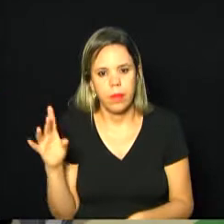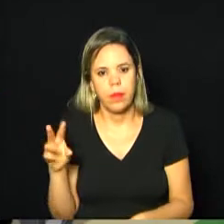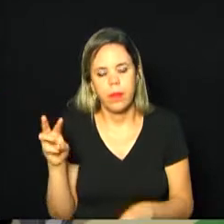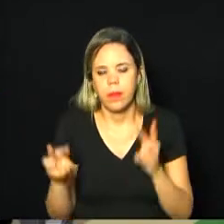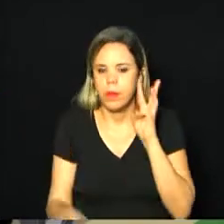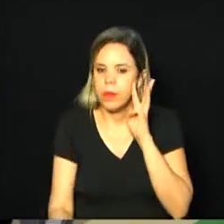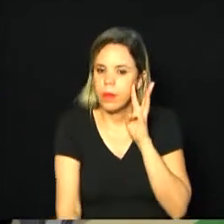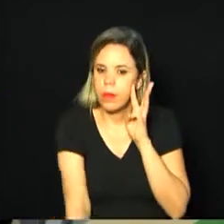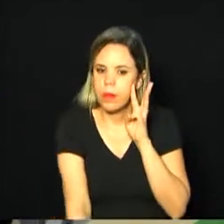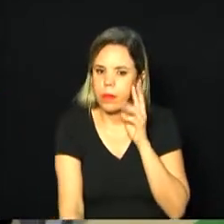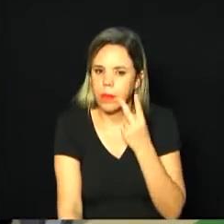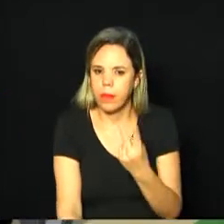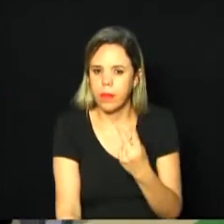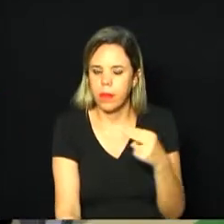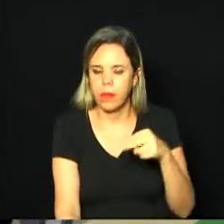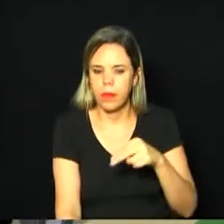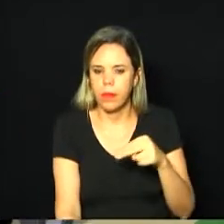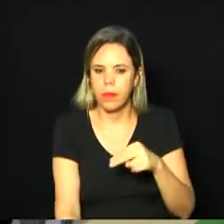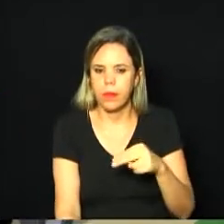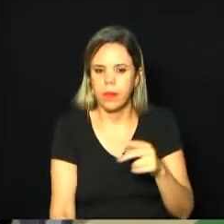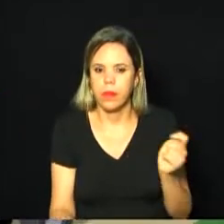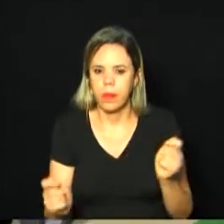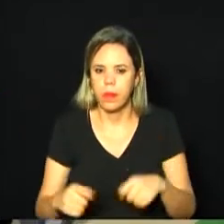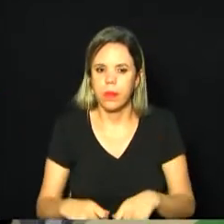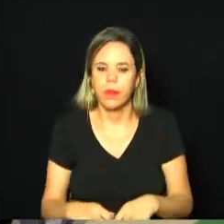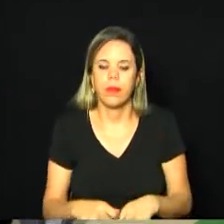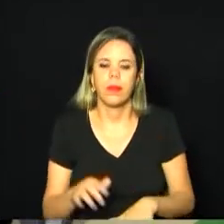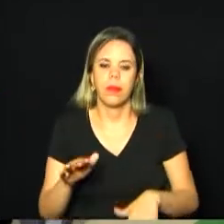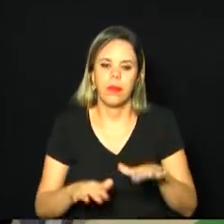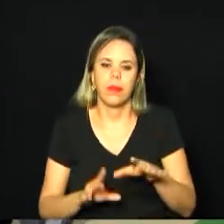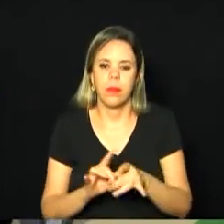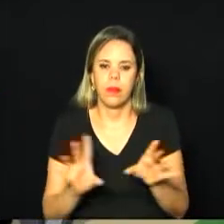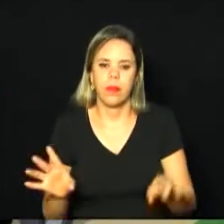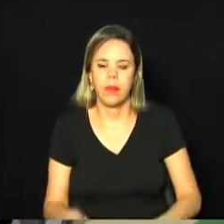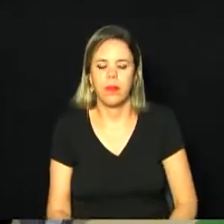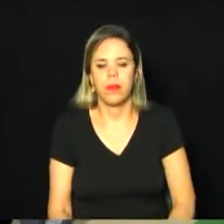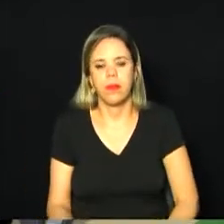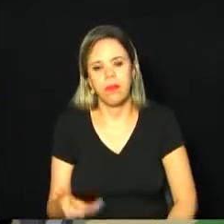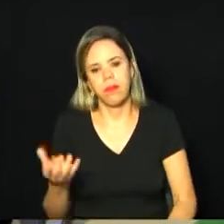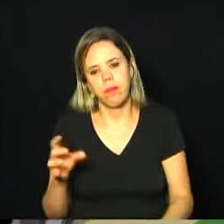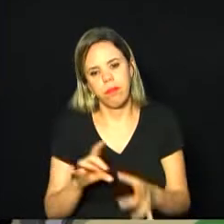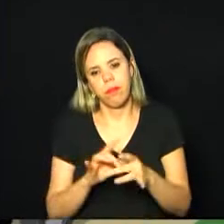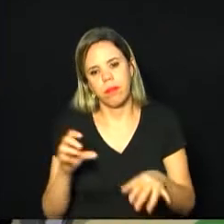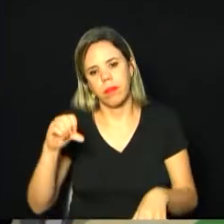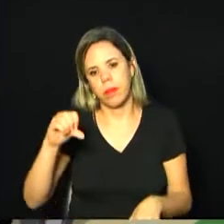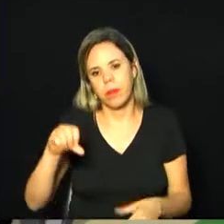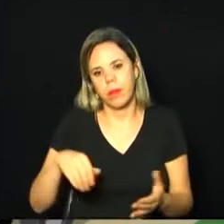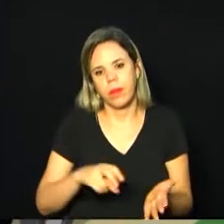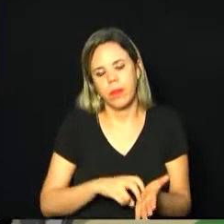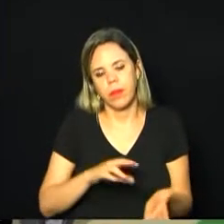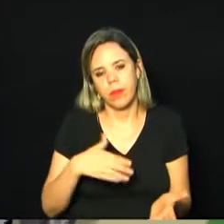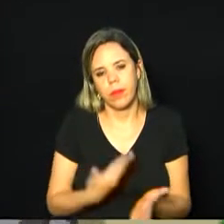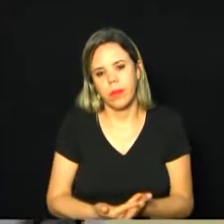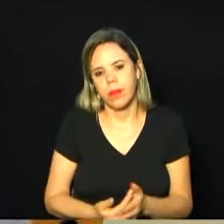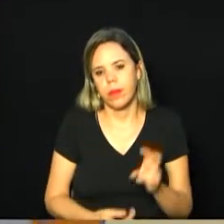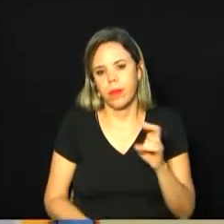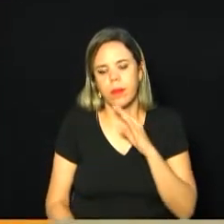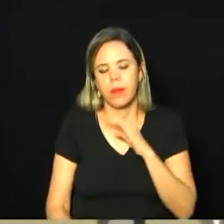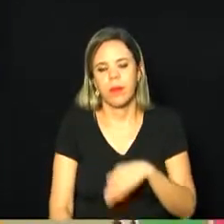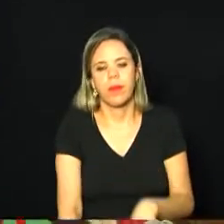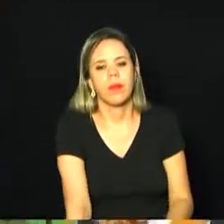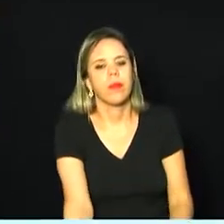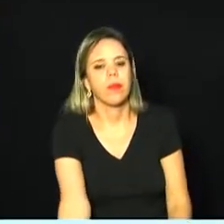na terça-feira Dois de Novembro é ponto facultativo abre quem quer das nove horas da manhã às